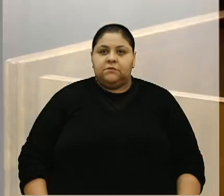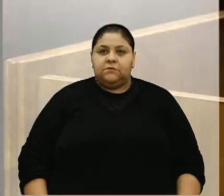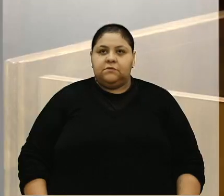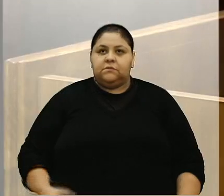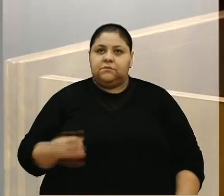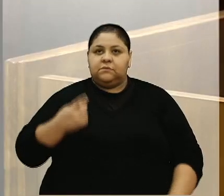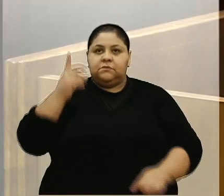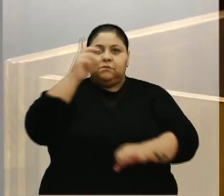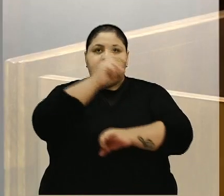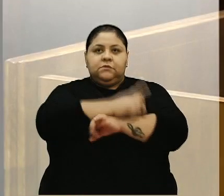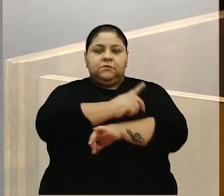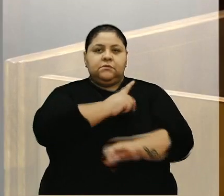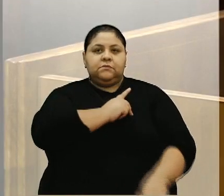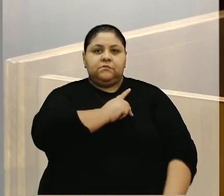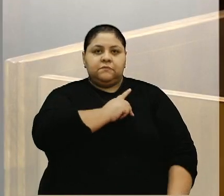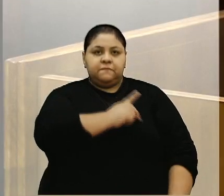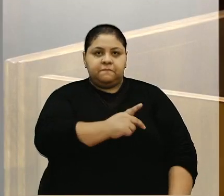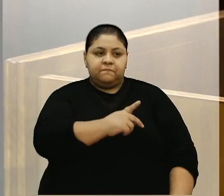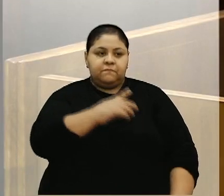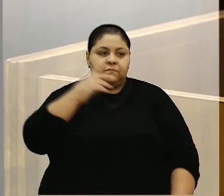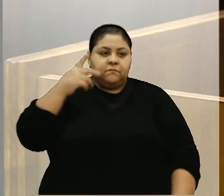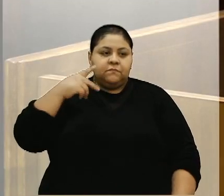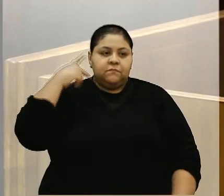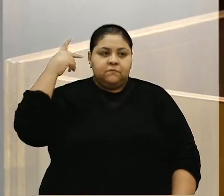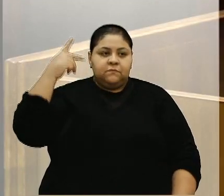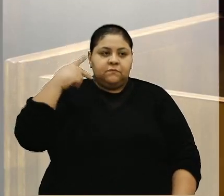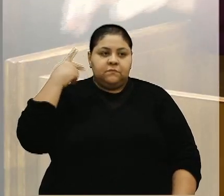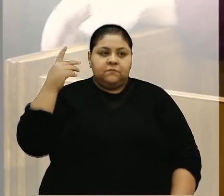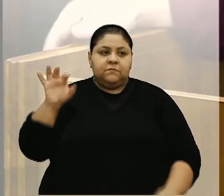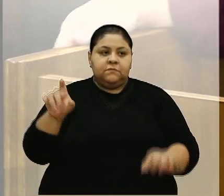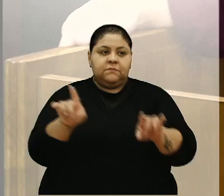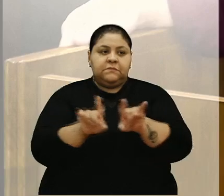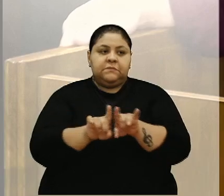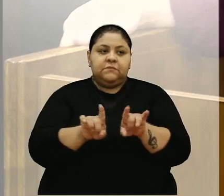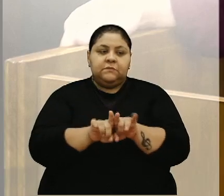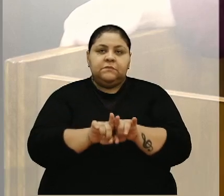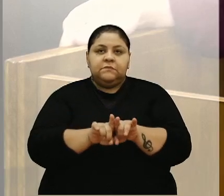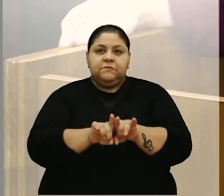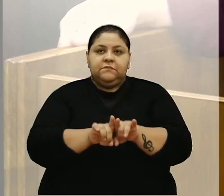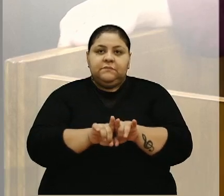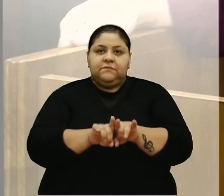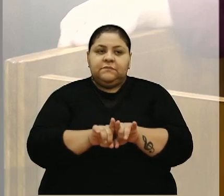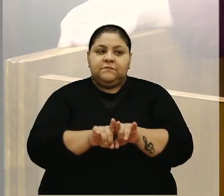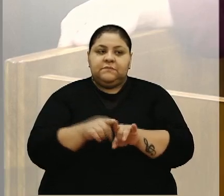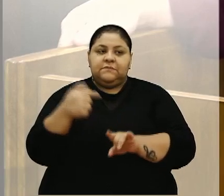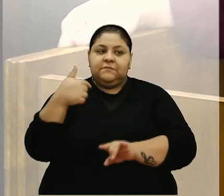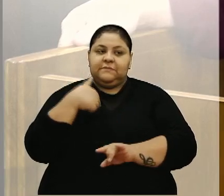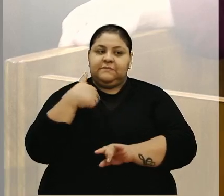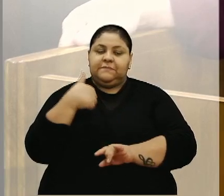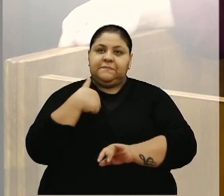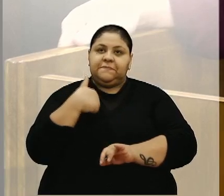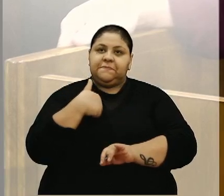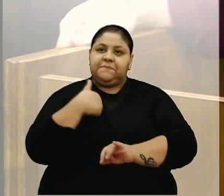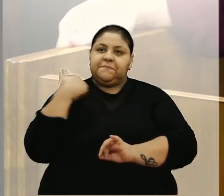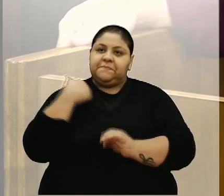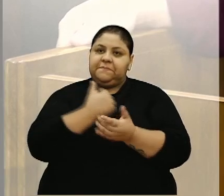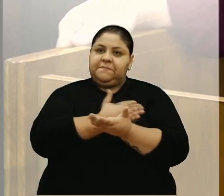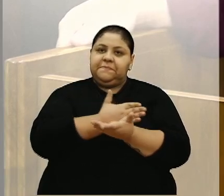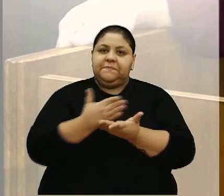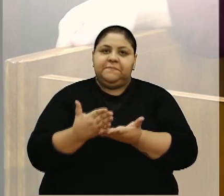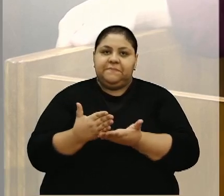Bom dia, senhora presidente, senhoras e senhores vereadores. Eu vou começar